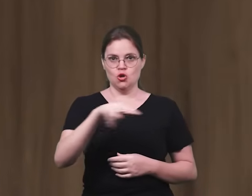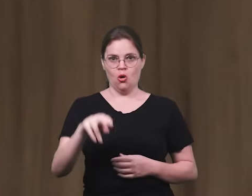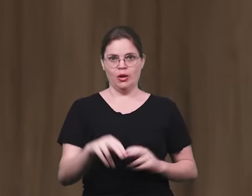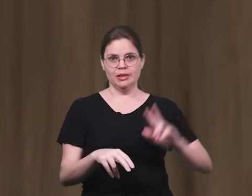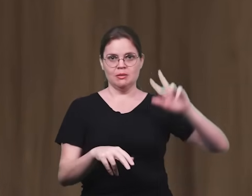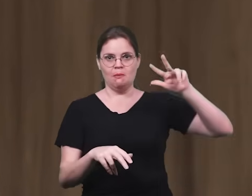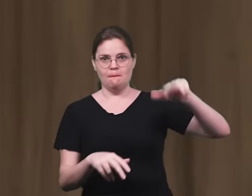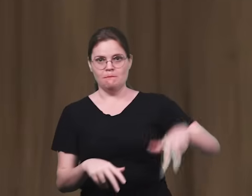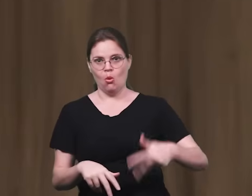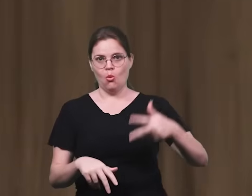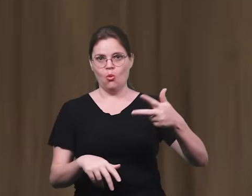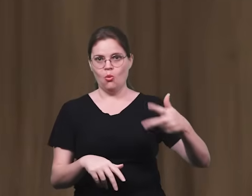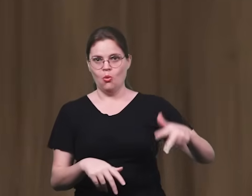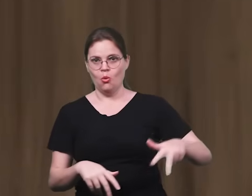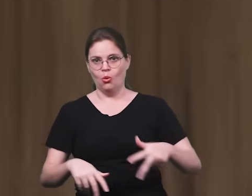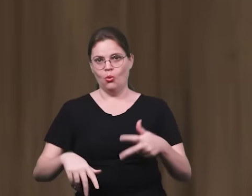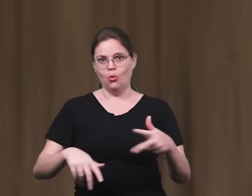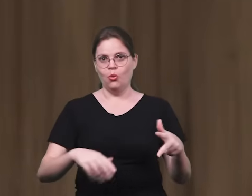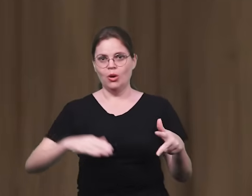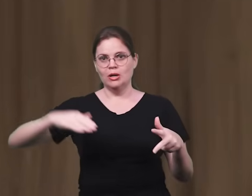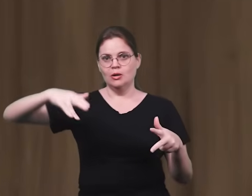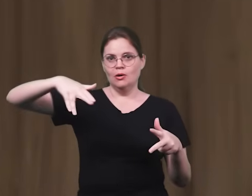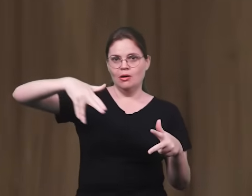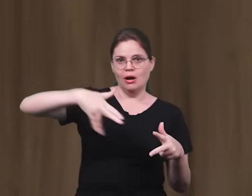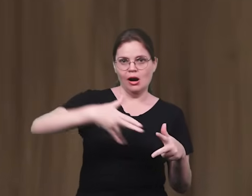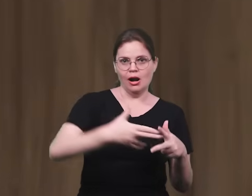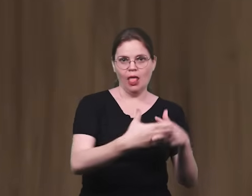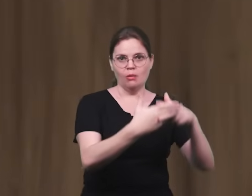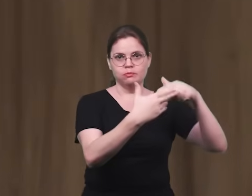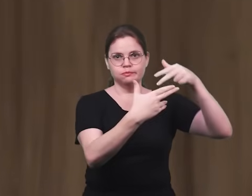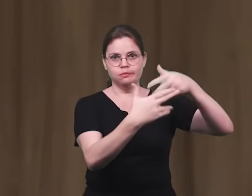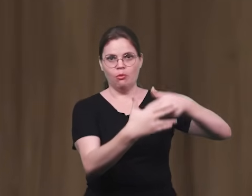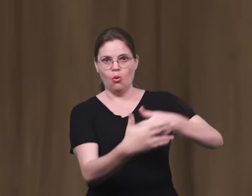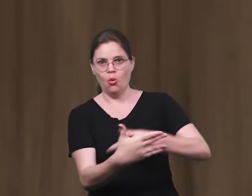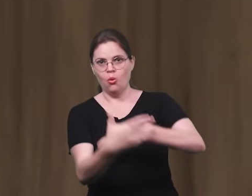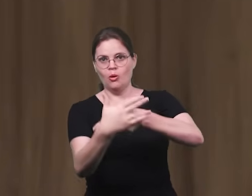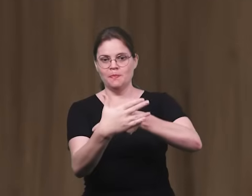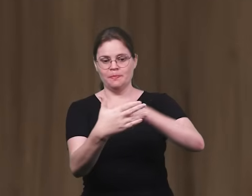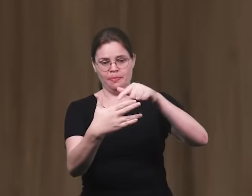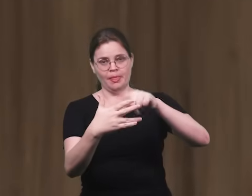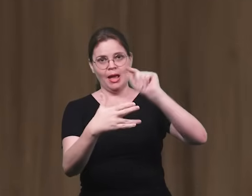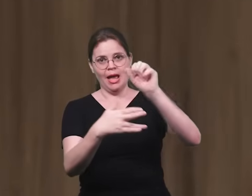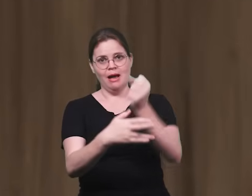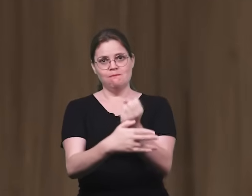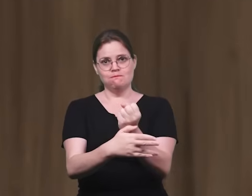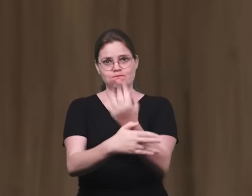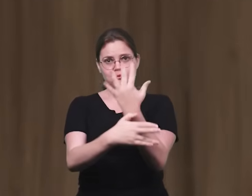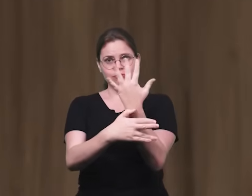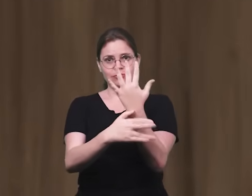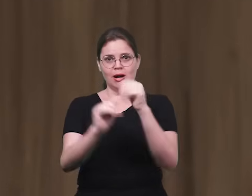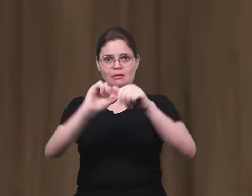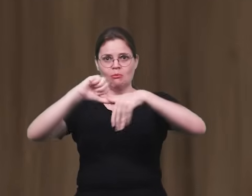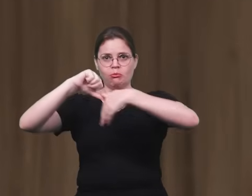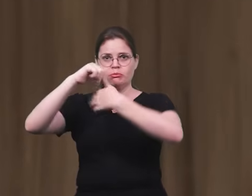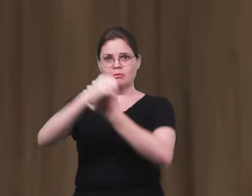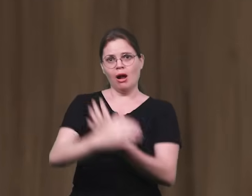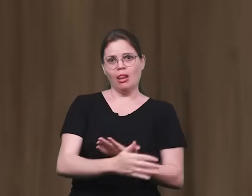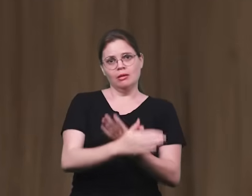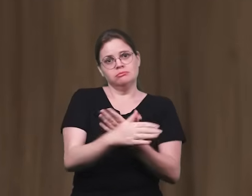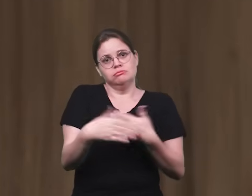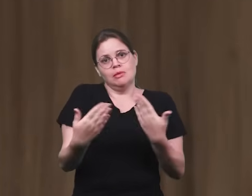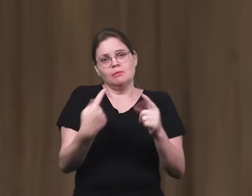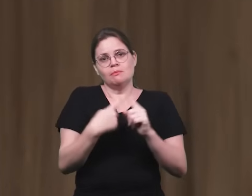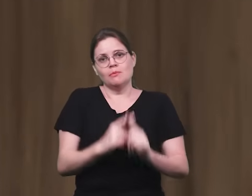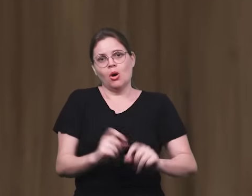Jonas, não é? Que nós muitas vezes falamos que é uma baleia, mas que nós podemos dizer como sendo